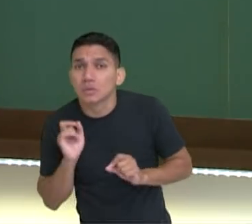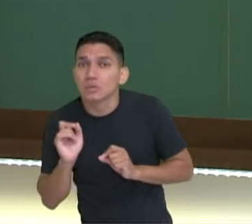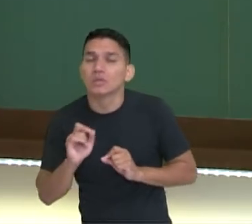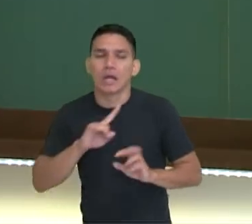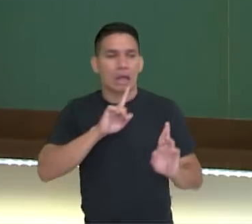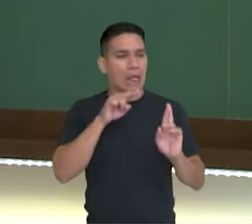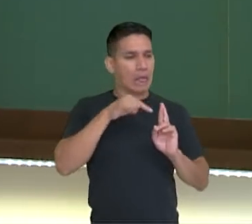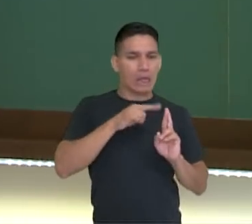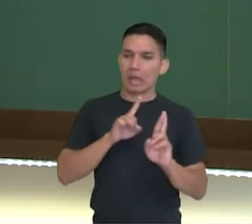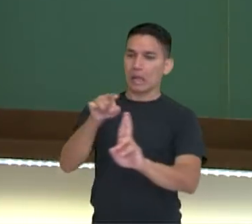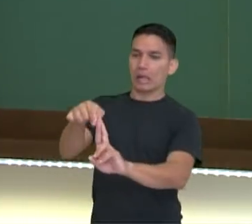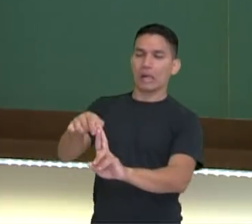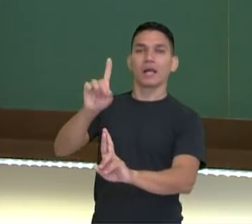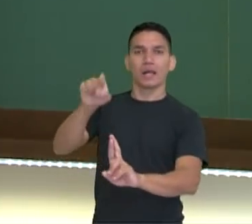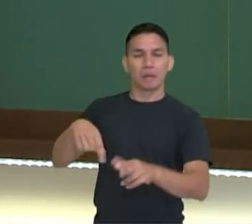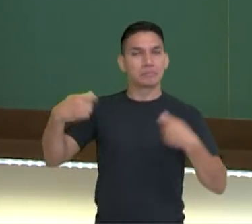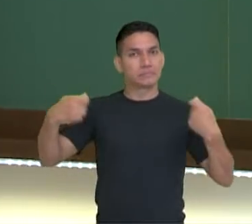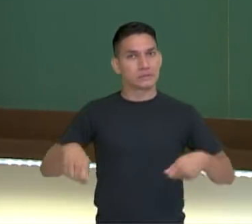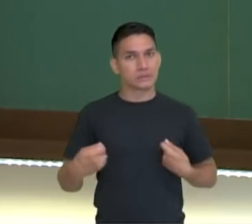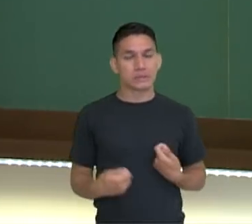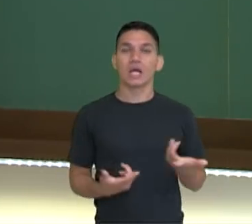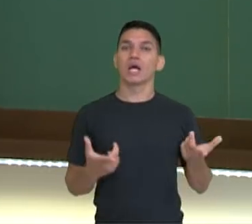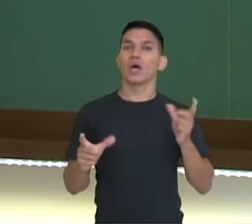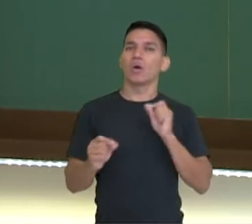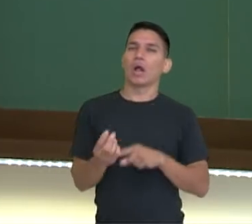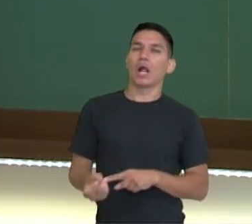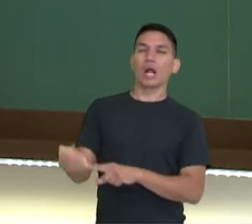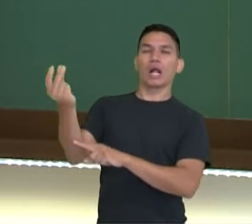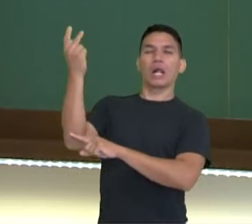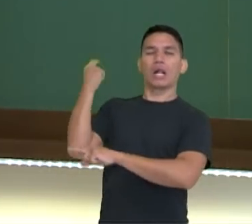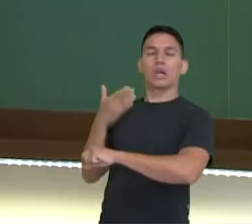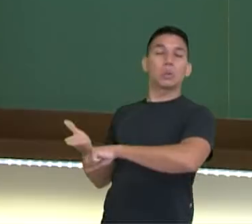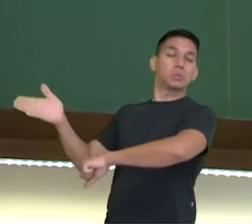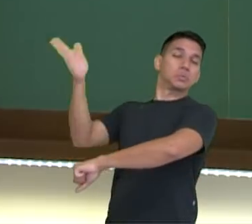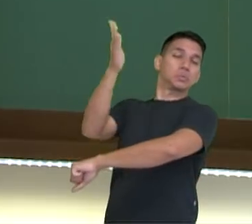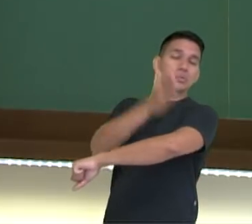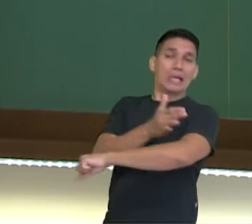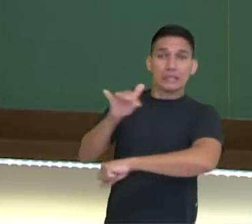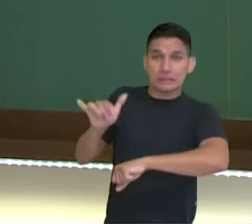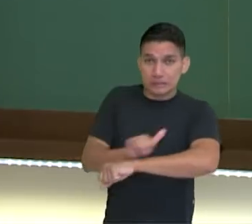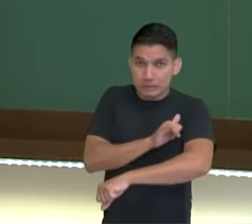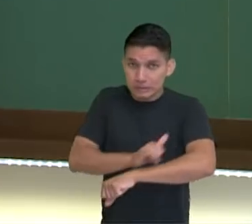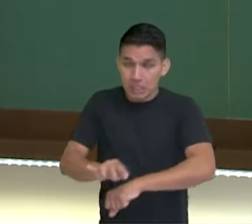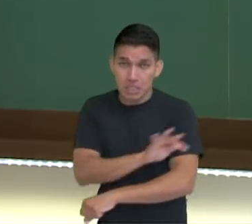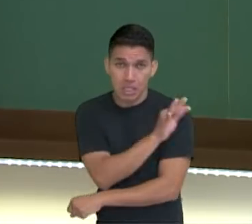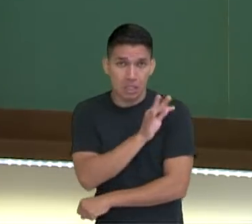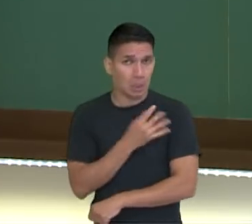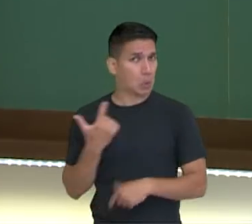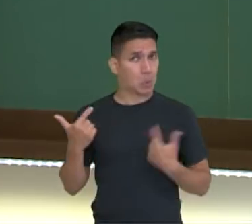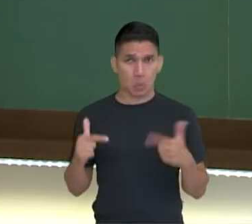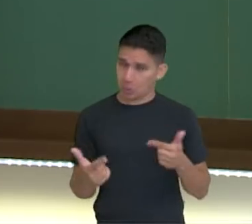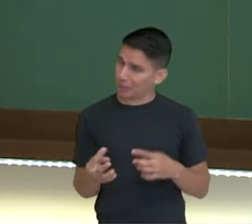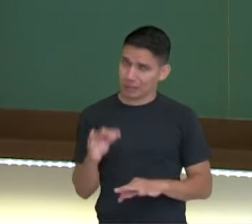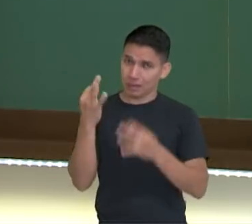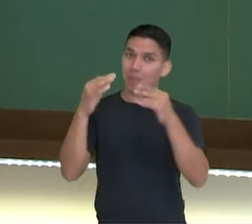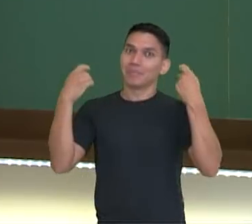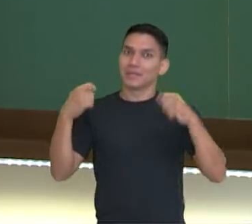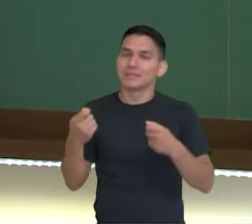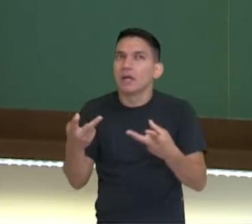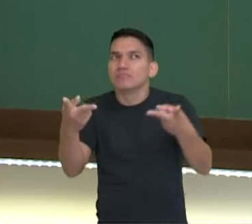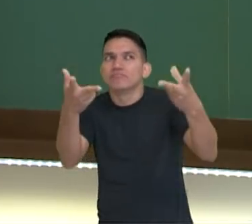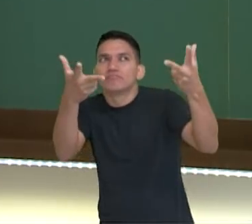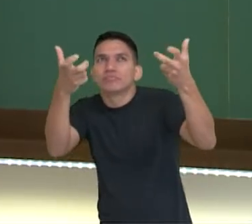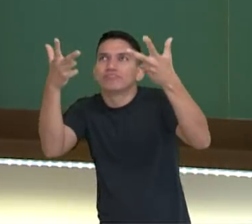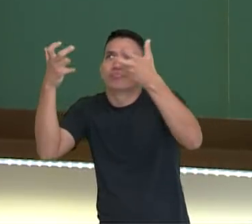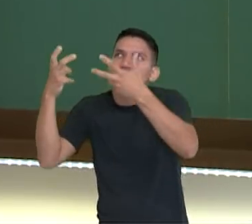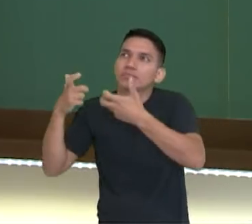humano eram necessárias e lá naquele período que não tinha nenhum instrumento para marcar a orientação, eles tinham que observar os elementos naturais